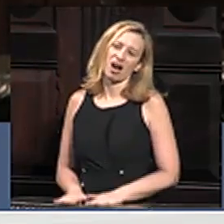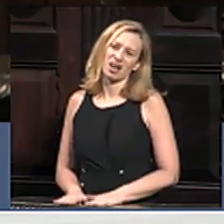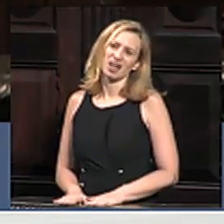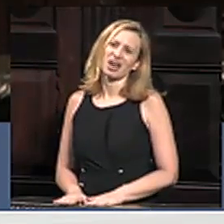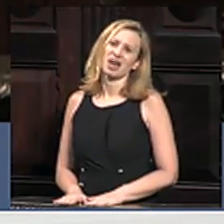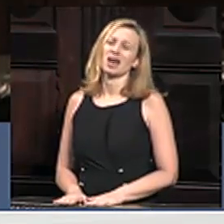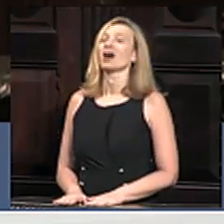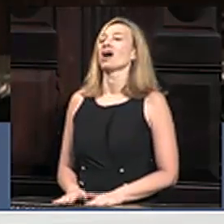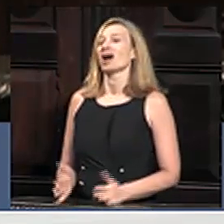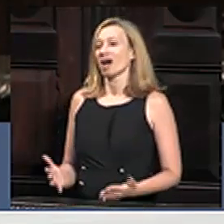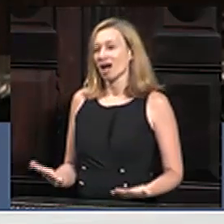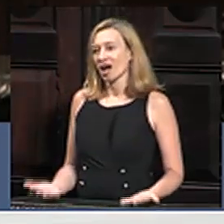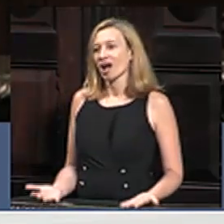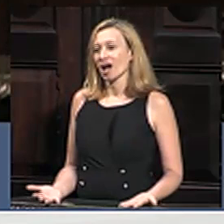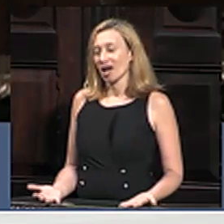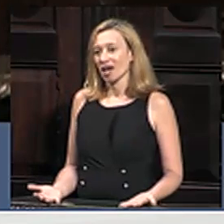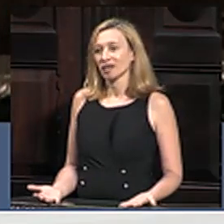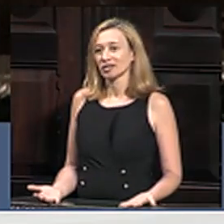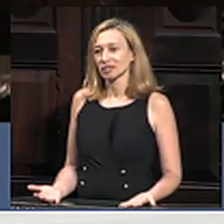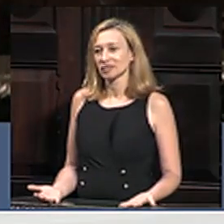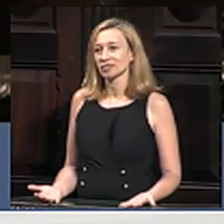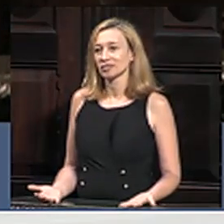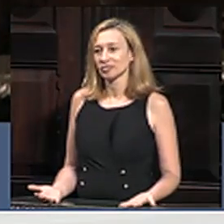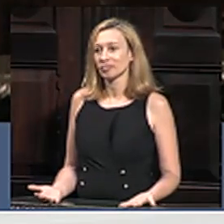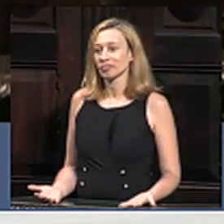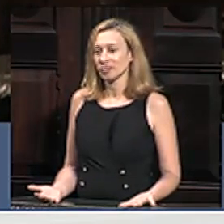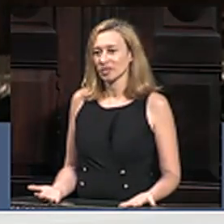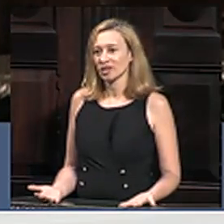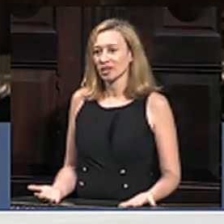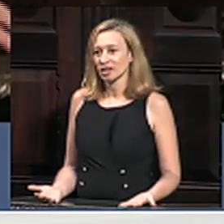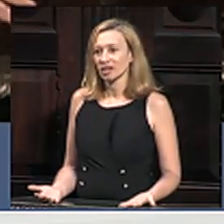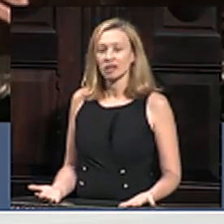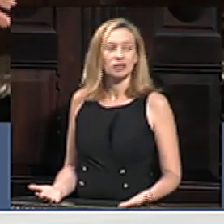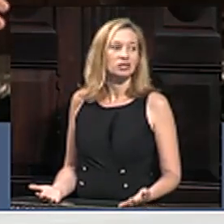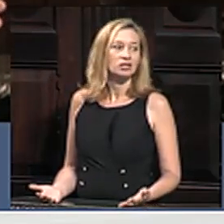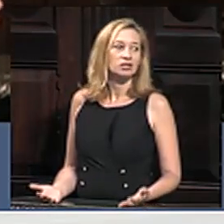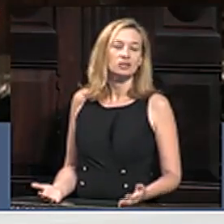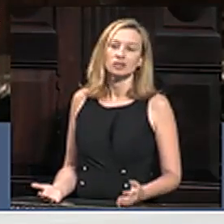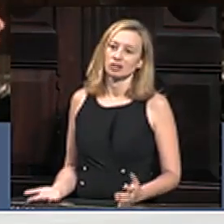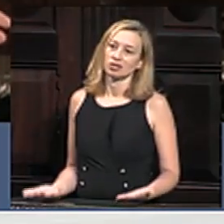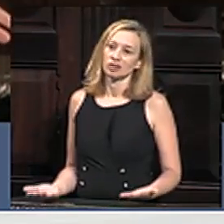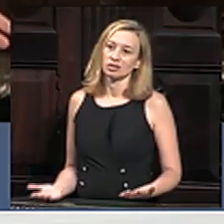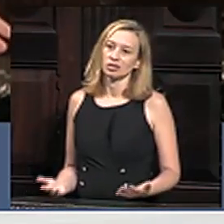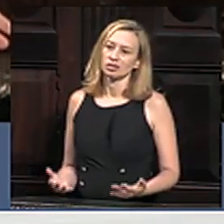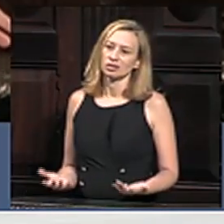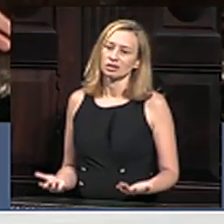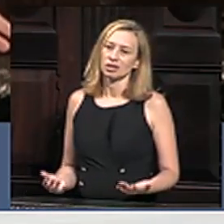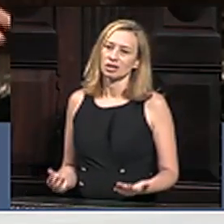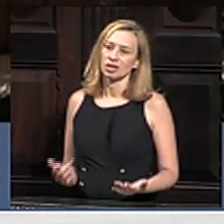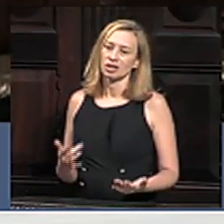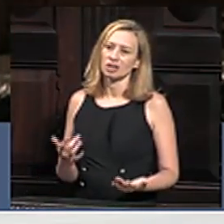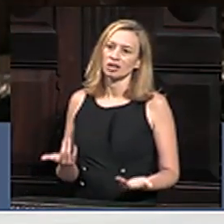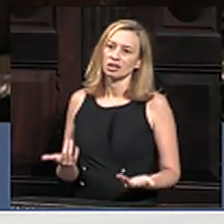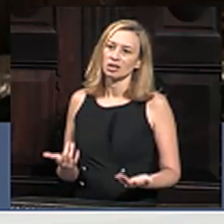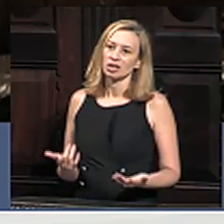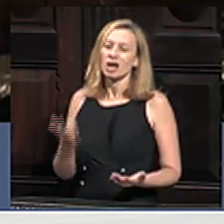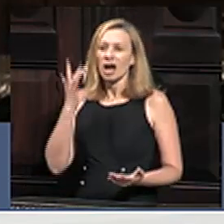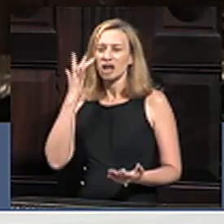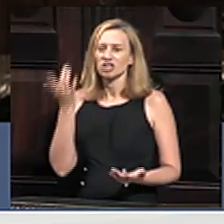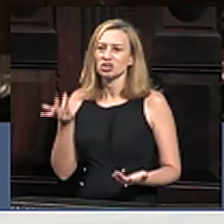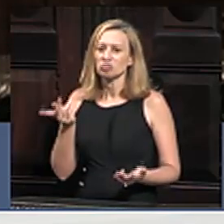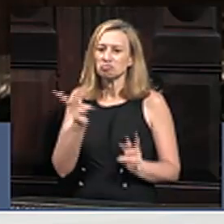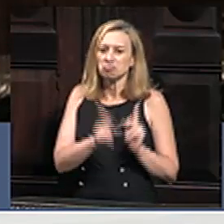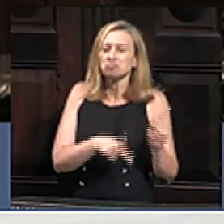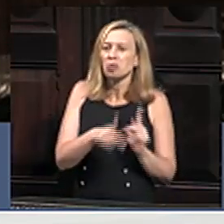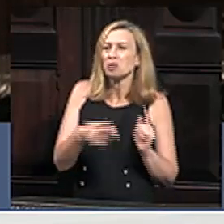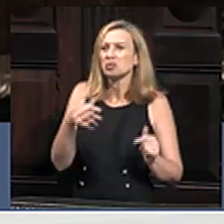de uma agressão ao sentimento maior do povo brasileiro. O